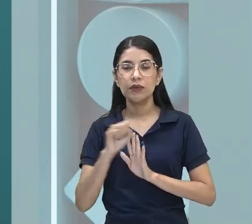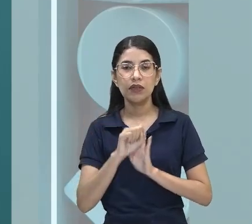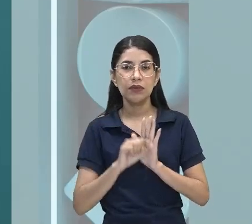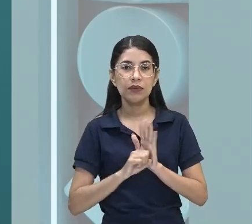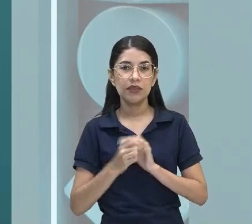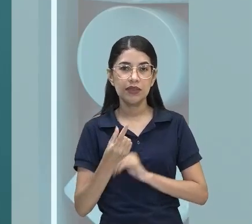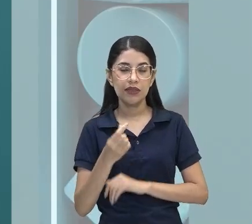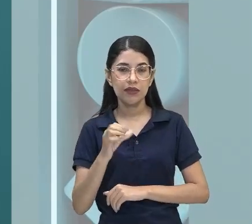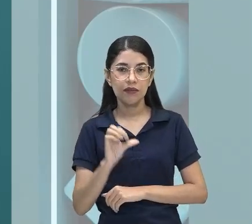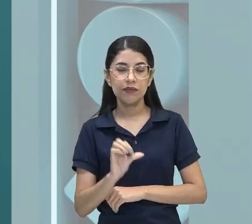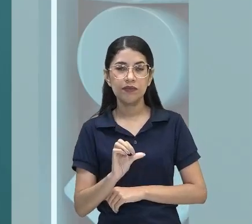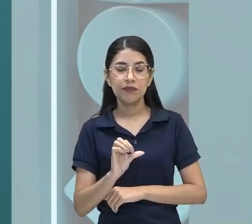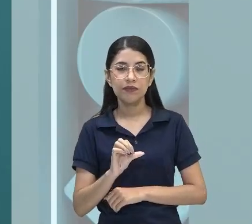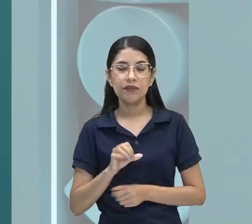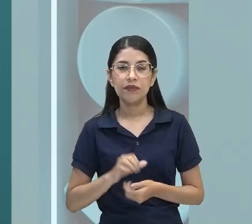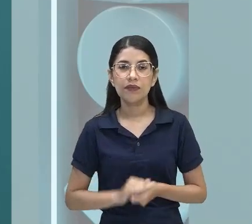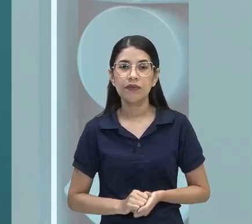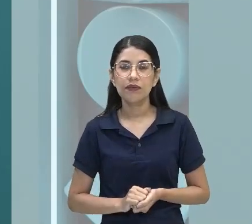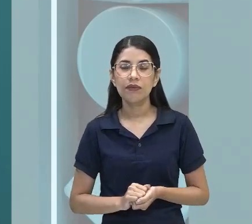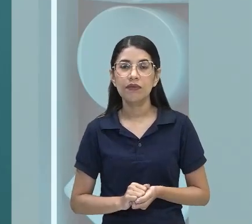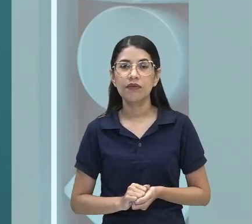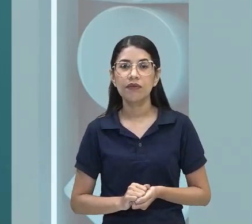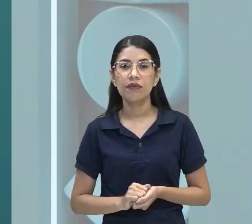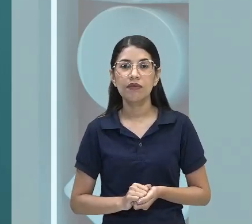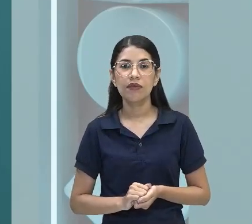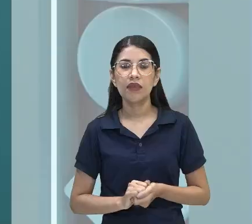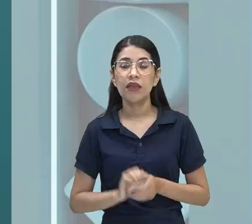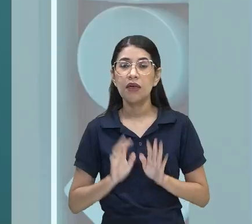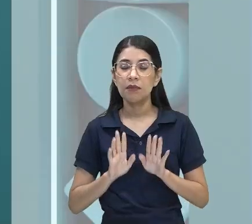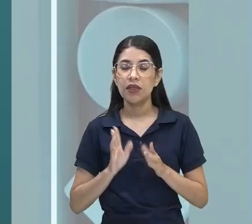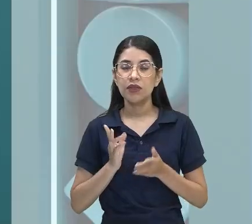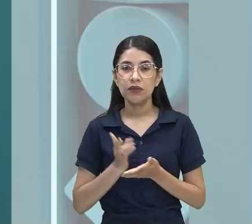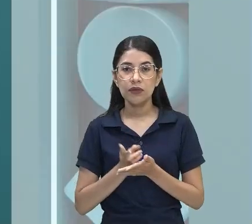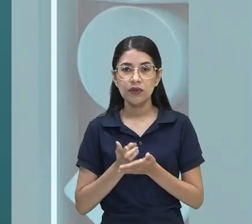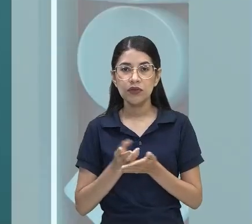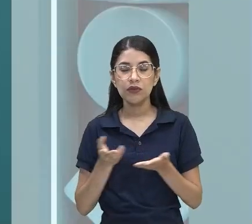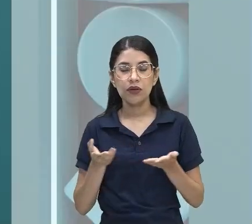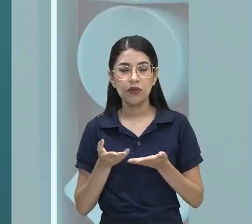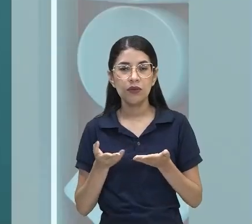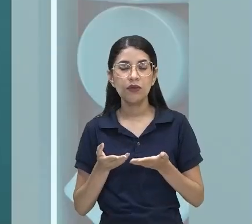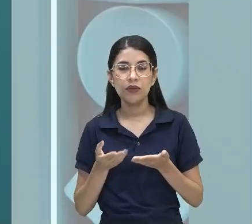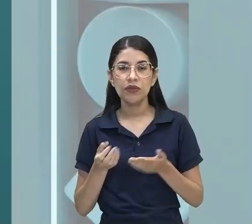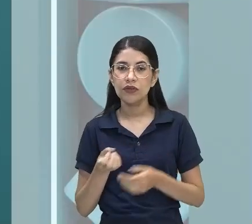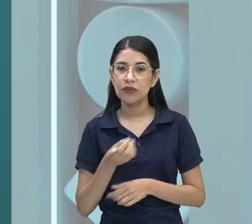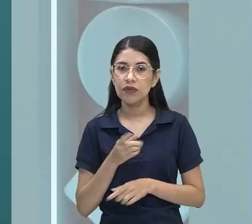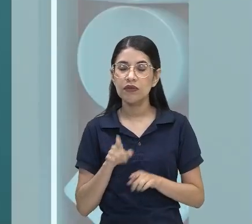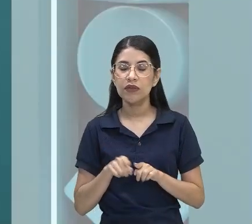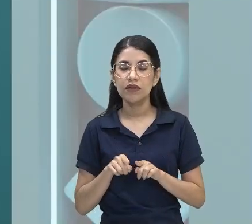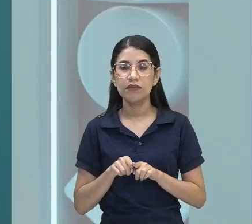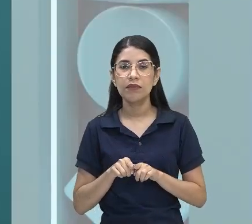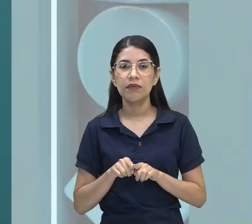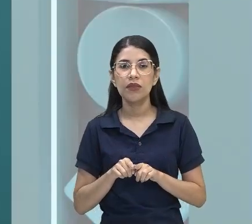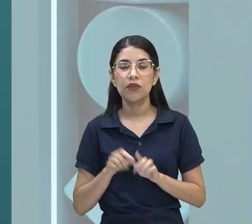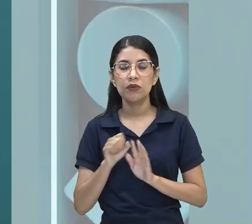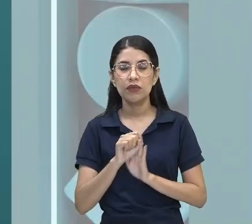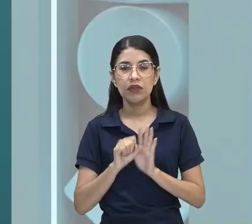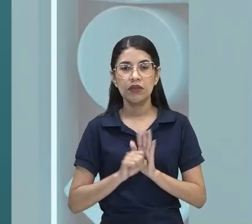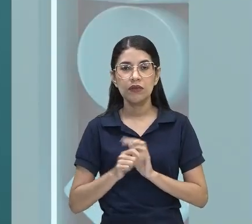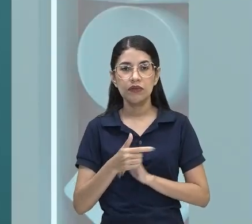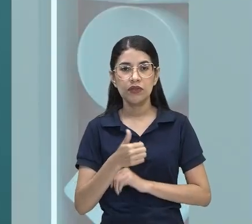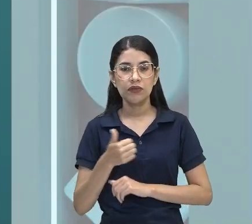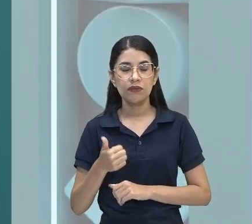do século XIX, mas que ainda é bem atual e permanece aqui no século